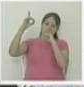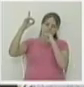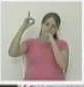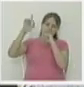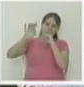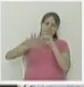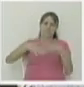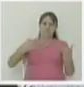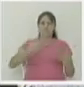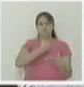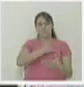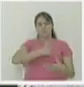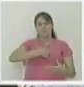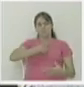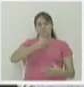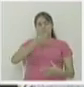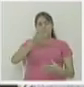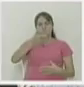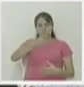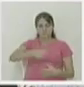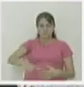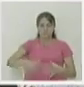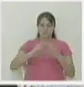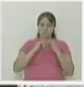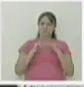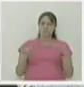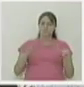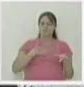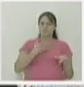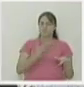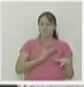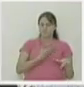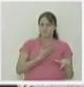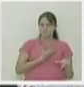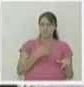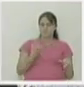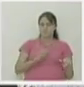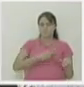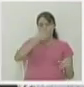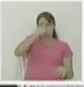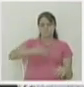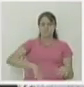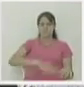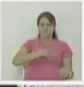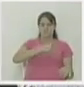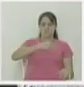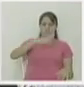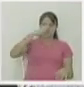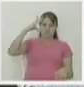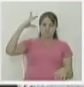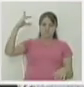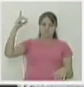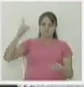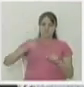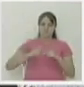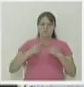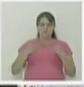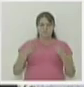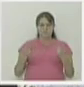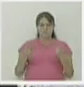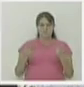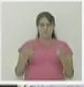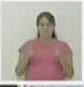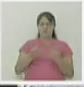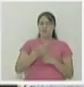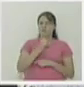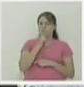São João continua: caríssimos, desde já somos filhos de Deus, mas nem sequer se